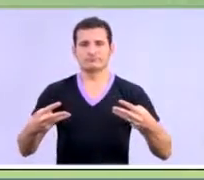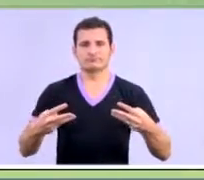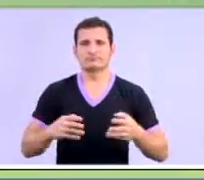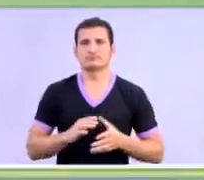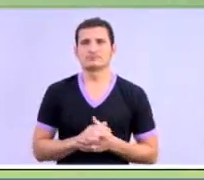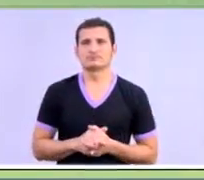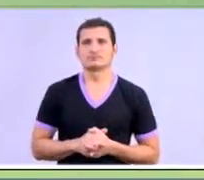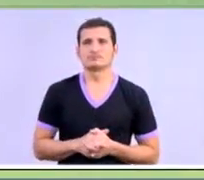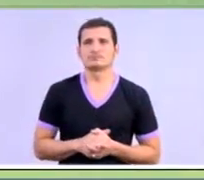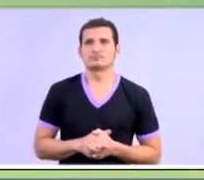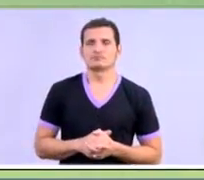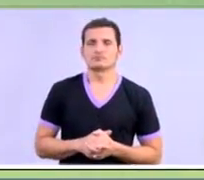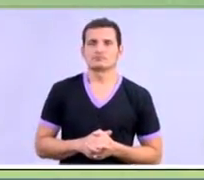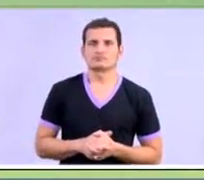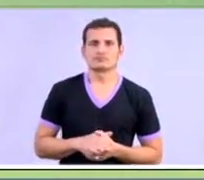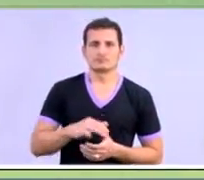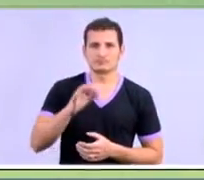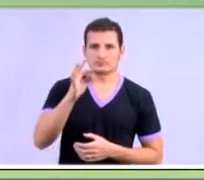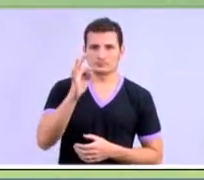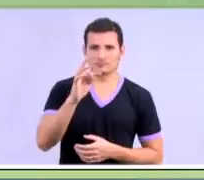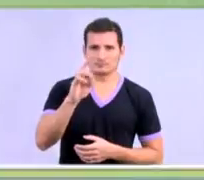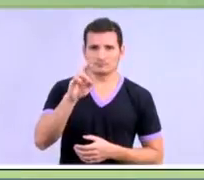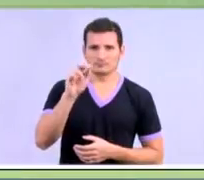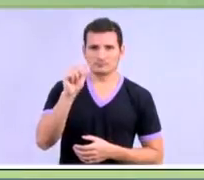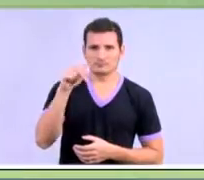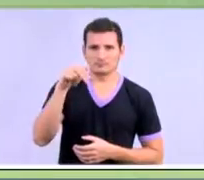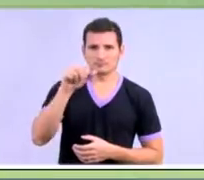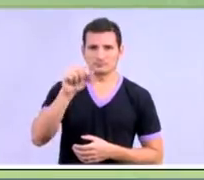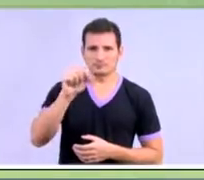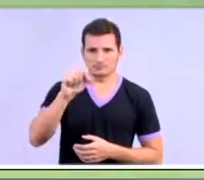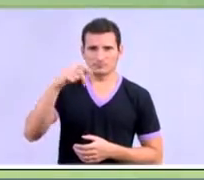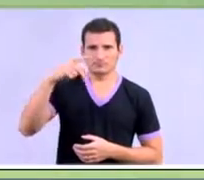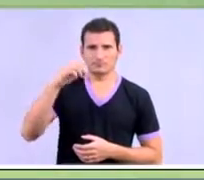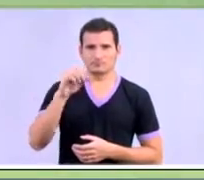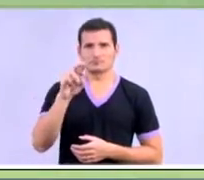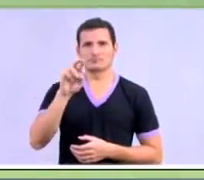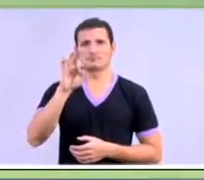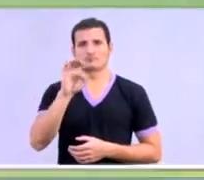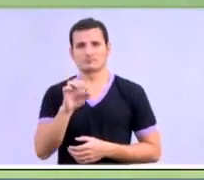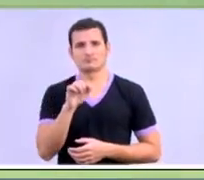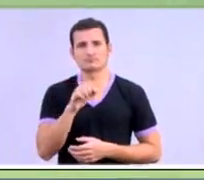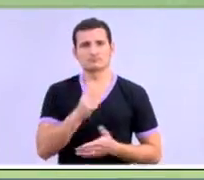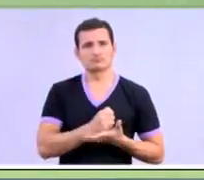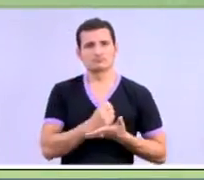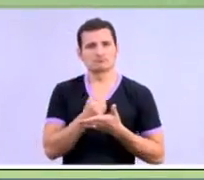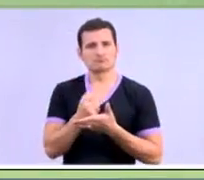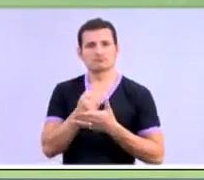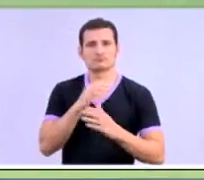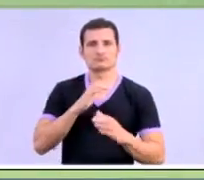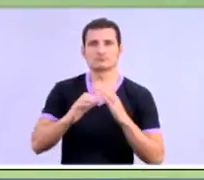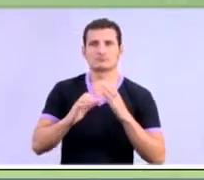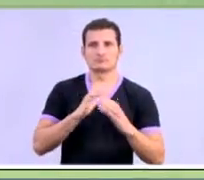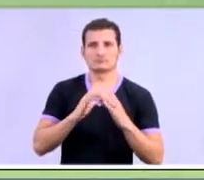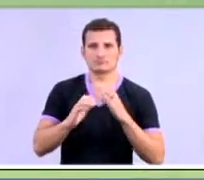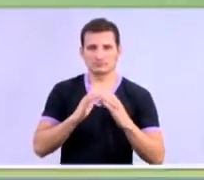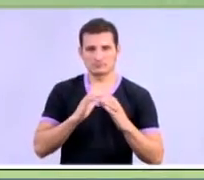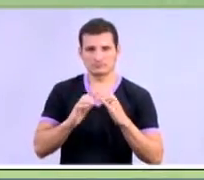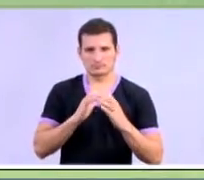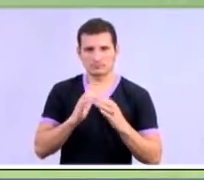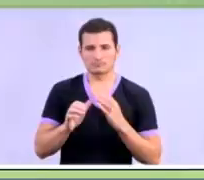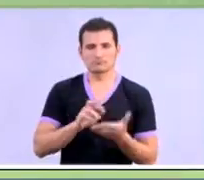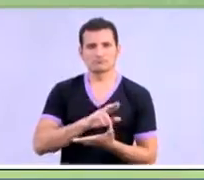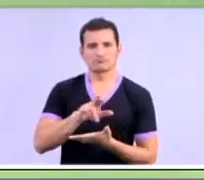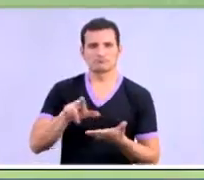isso. A camada 3, transporte, oferece suporte à comunicação entre